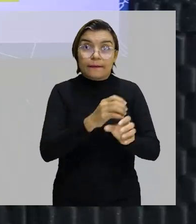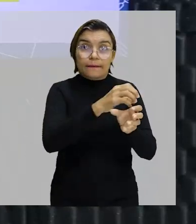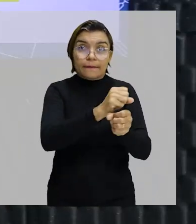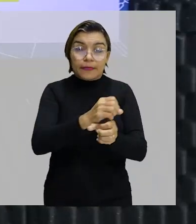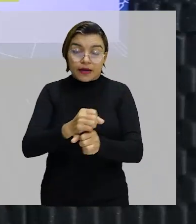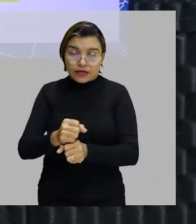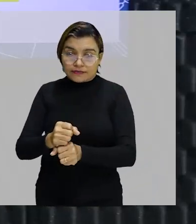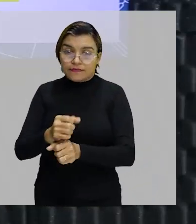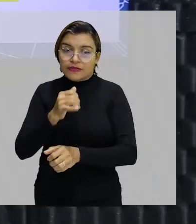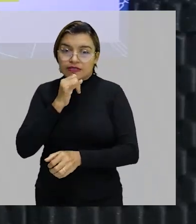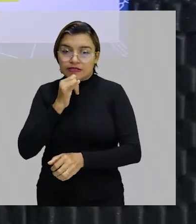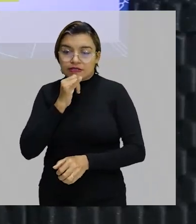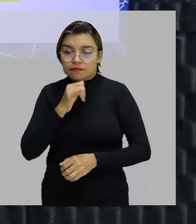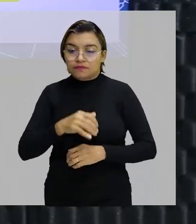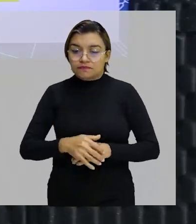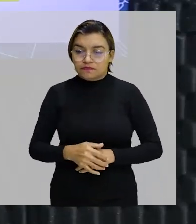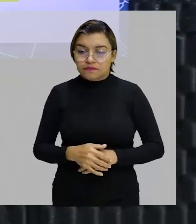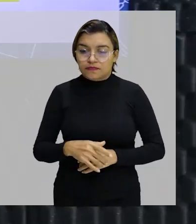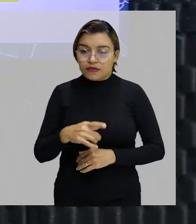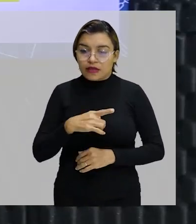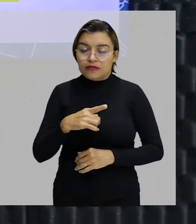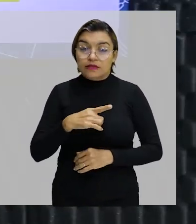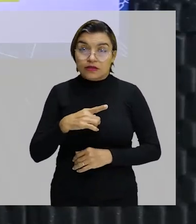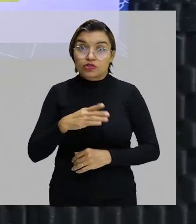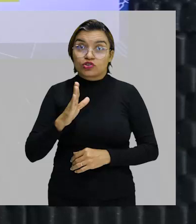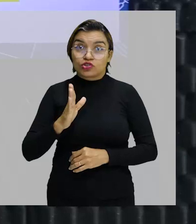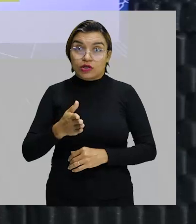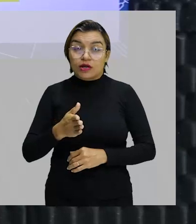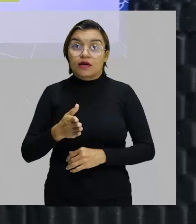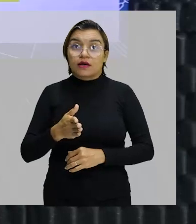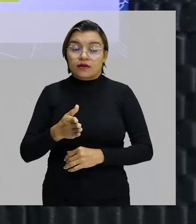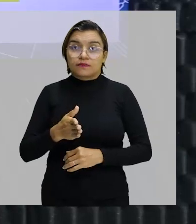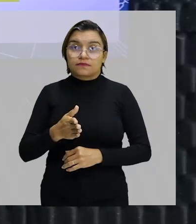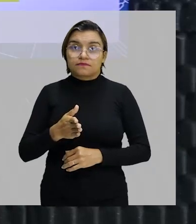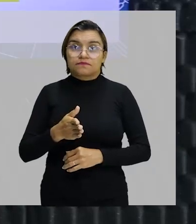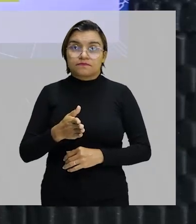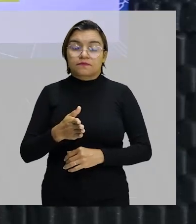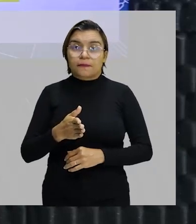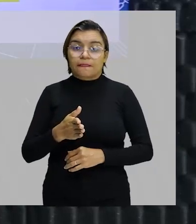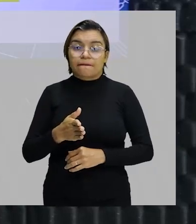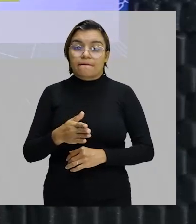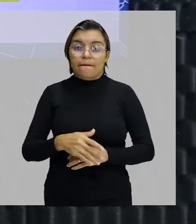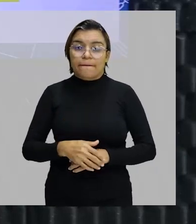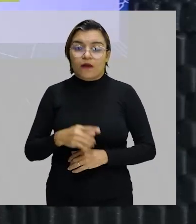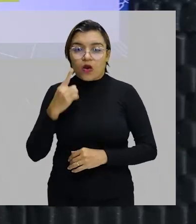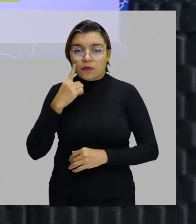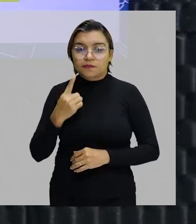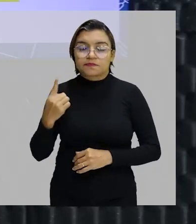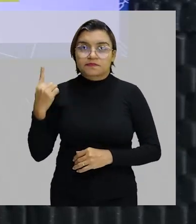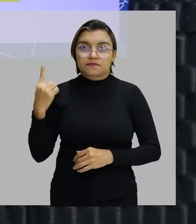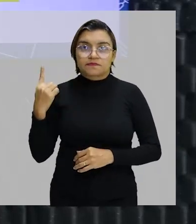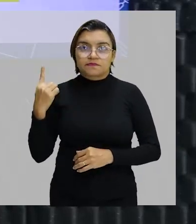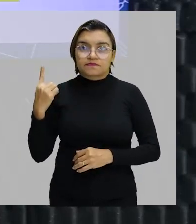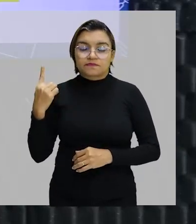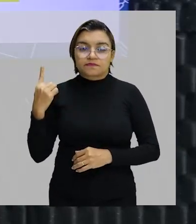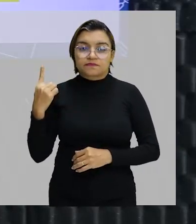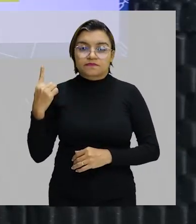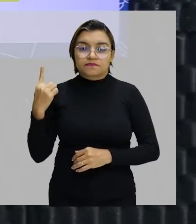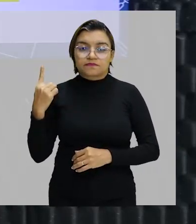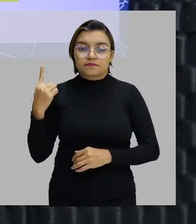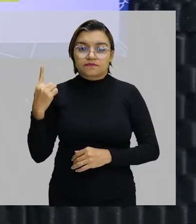falar novamente, né? Já vamos seguir esses passos. Então, seguindo esses passos,